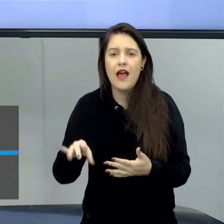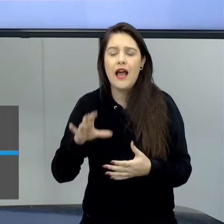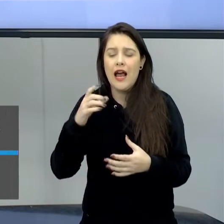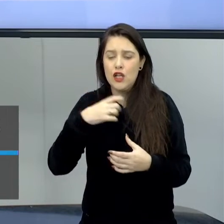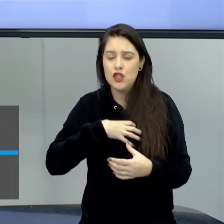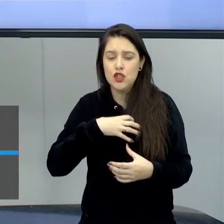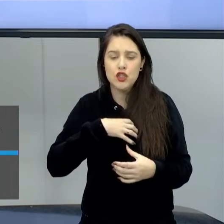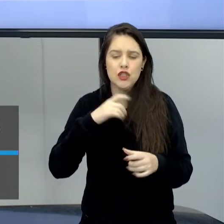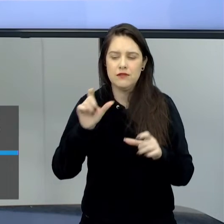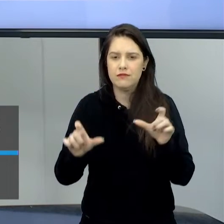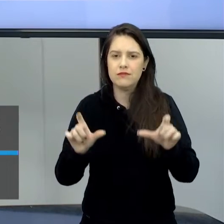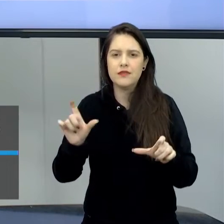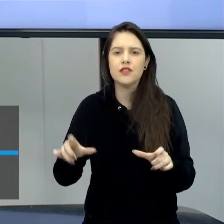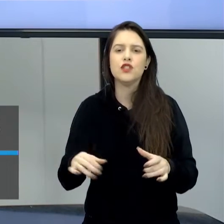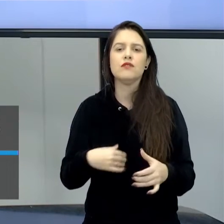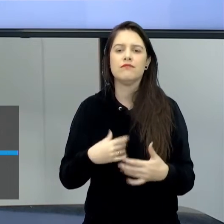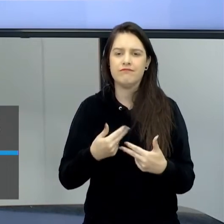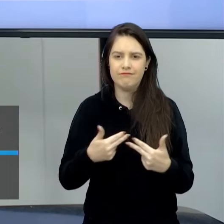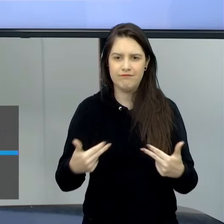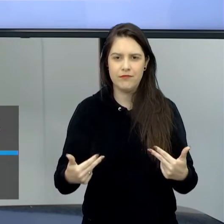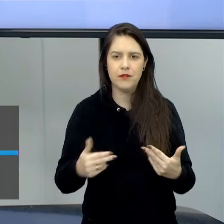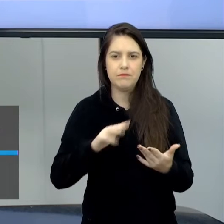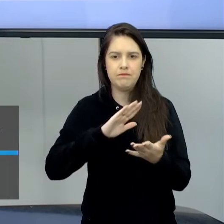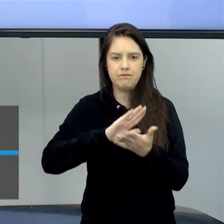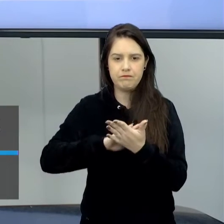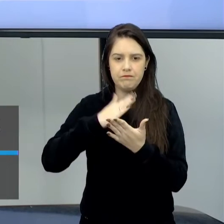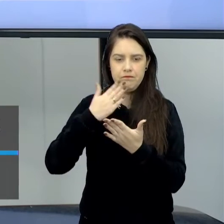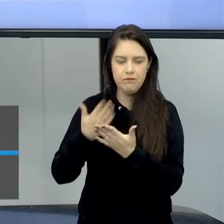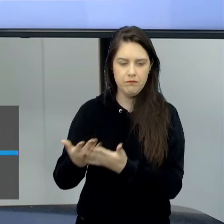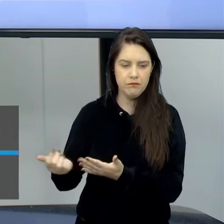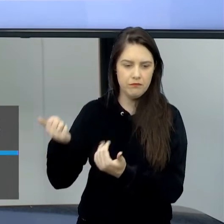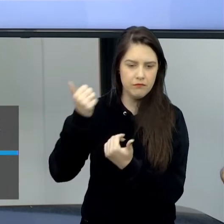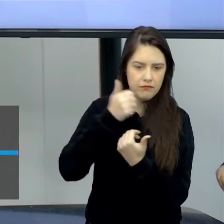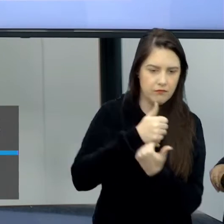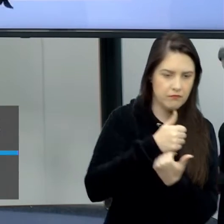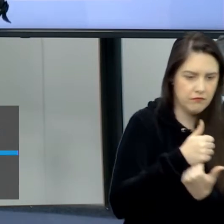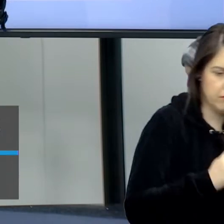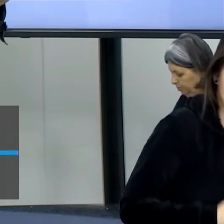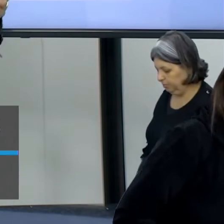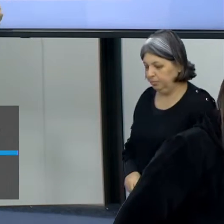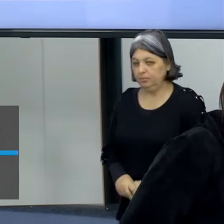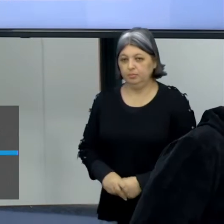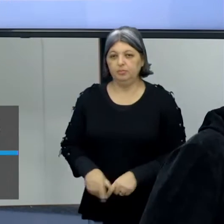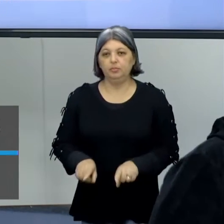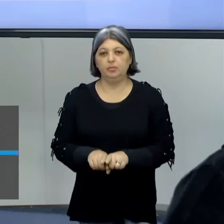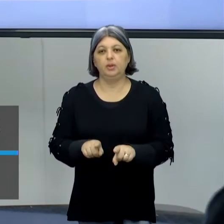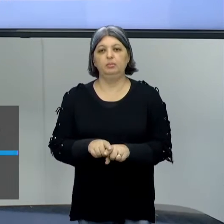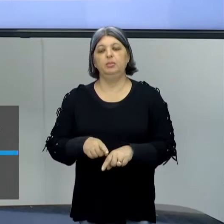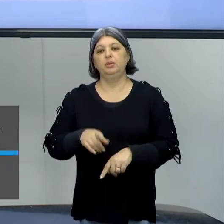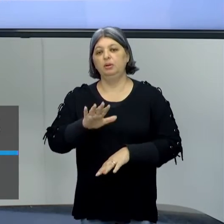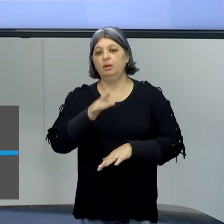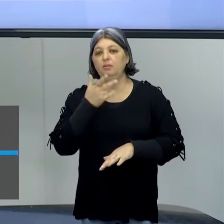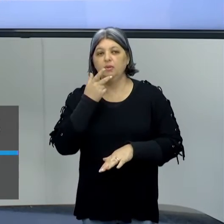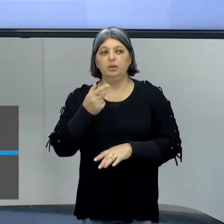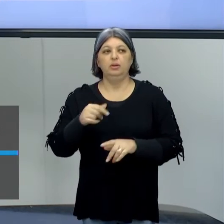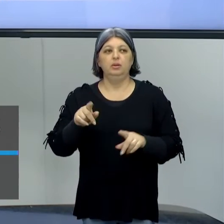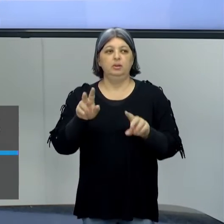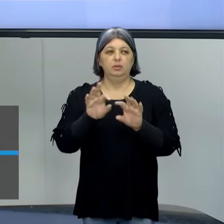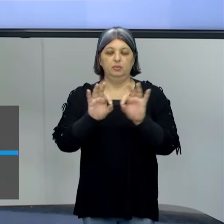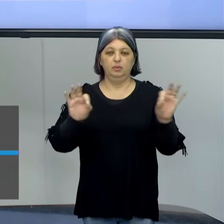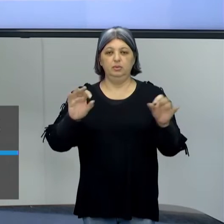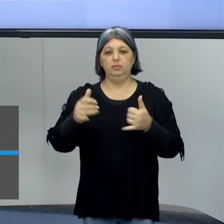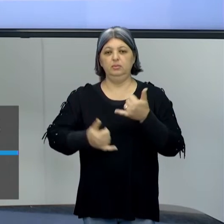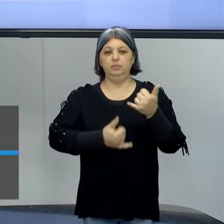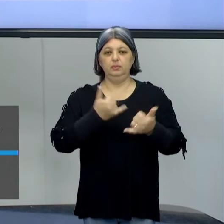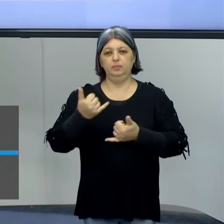atitudes preconceituosas e aí releva-se porque foi chamada de brincadeira, entre aspas, e aí